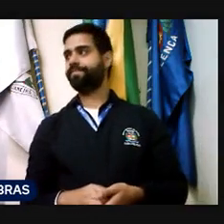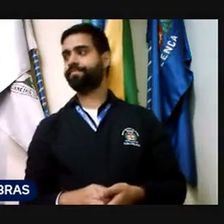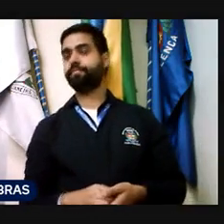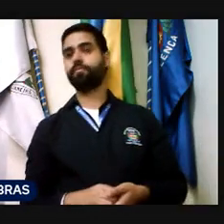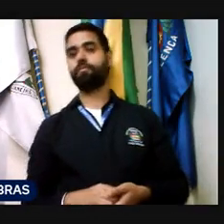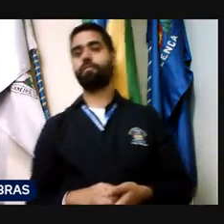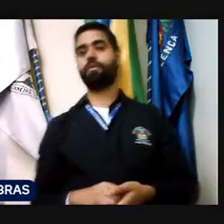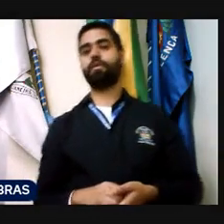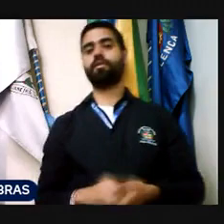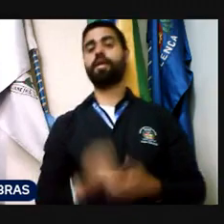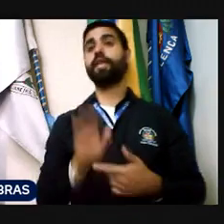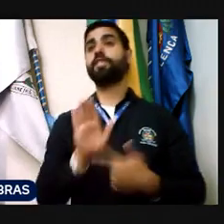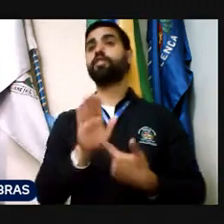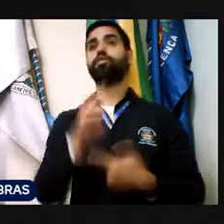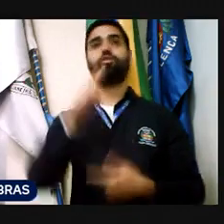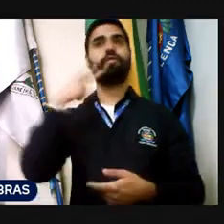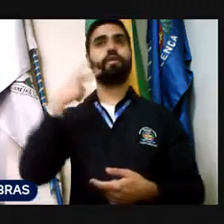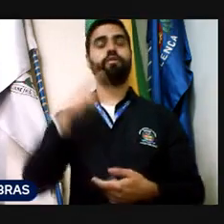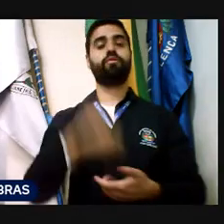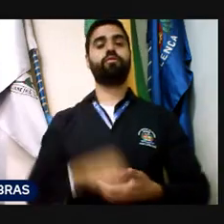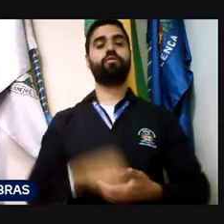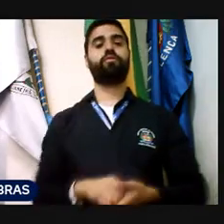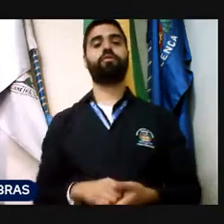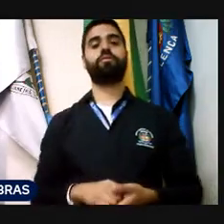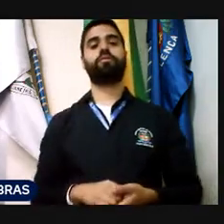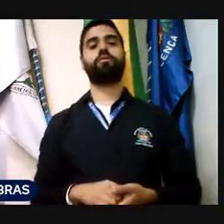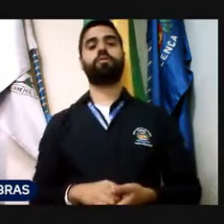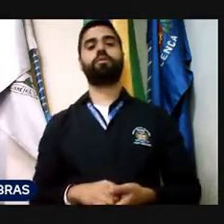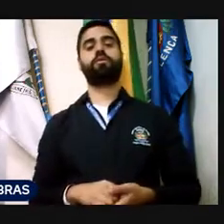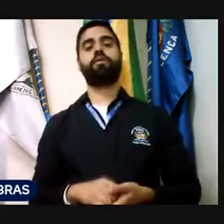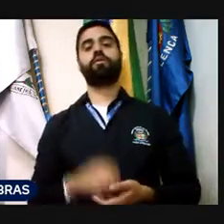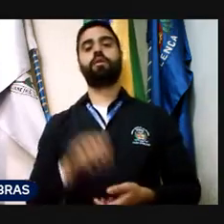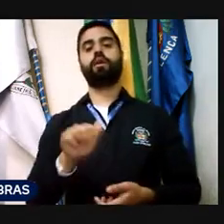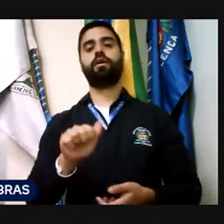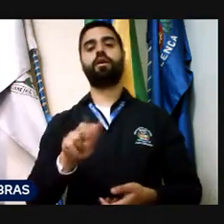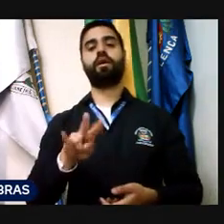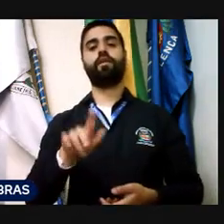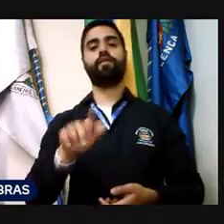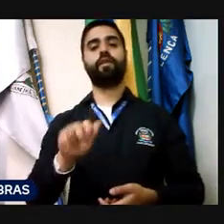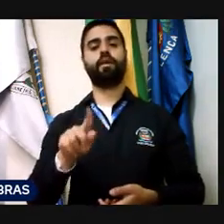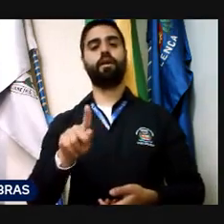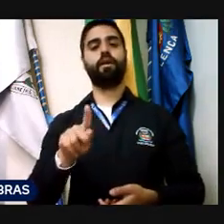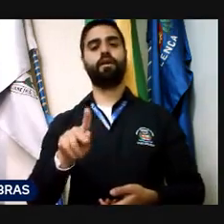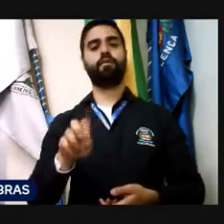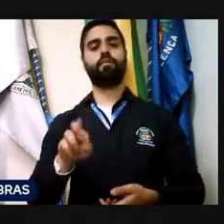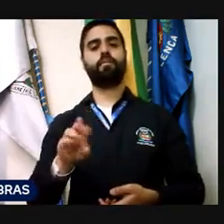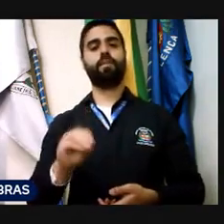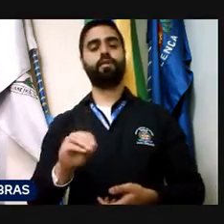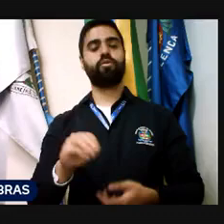As indicações dos vereadores Eduardo